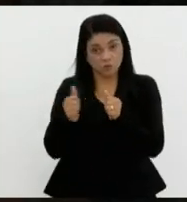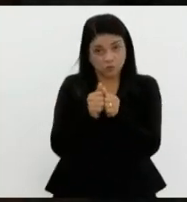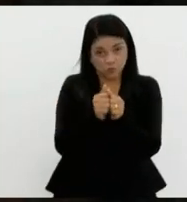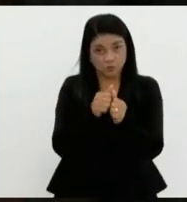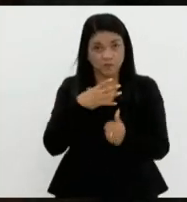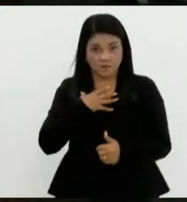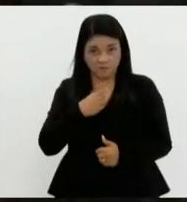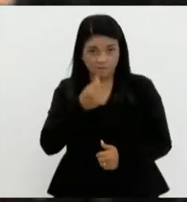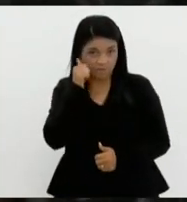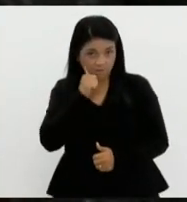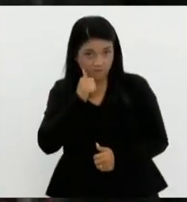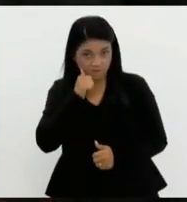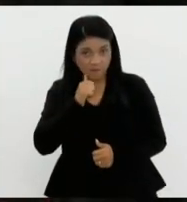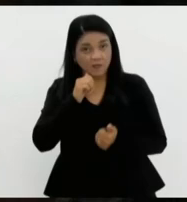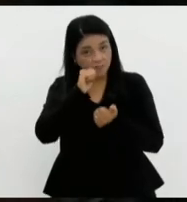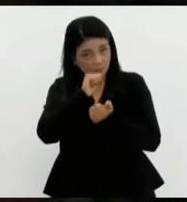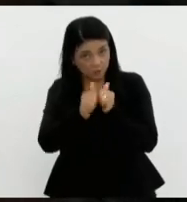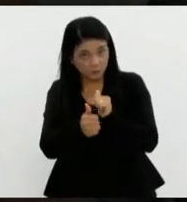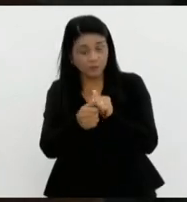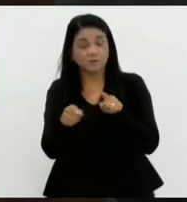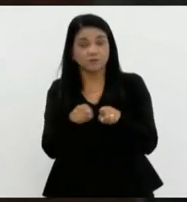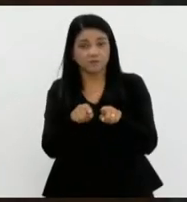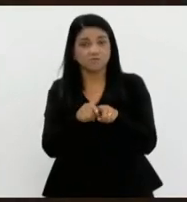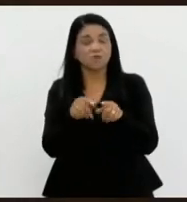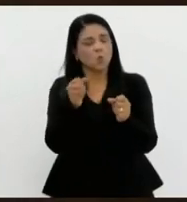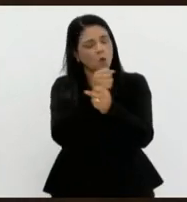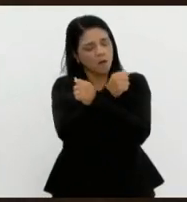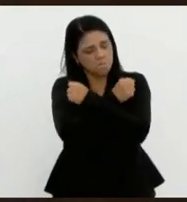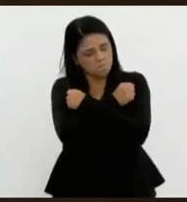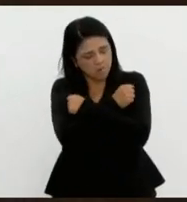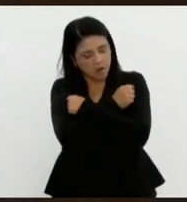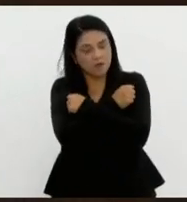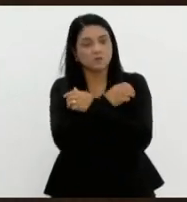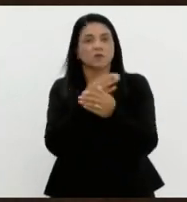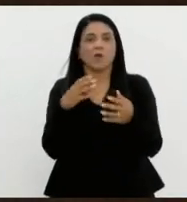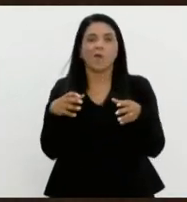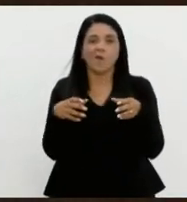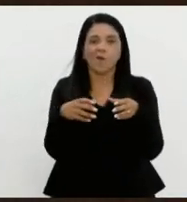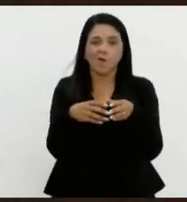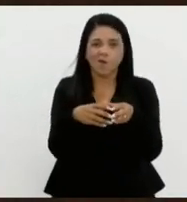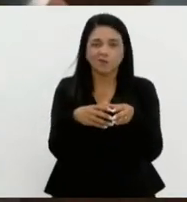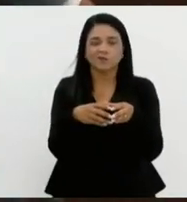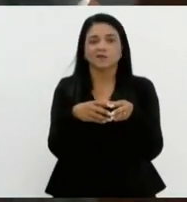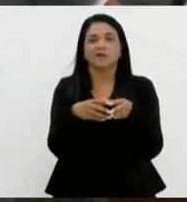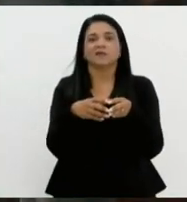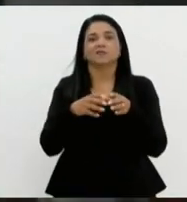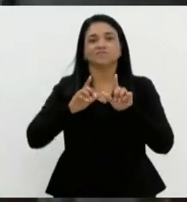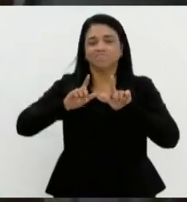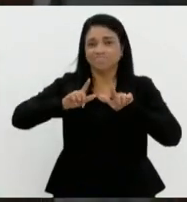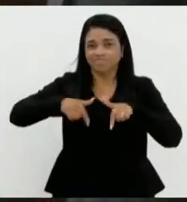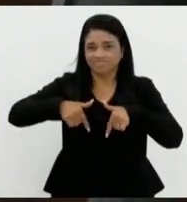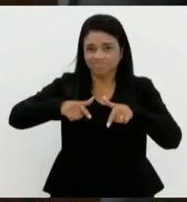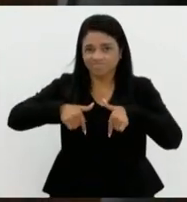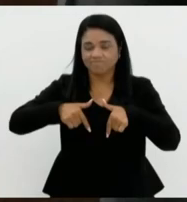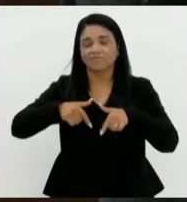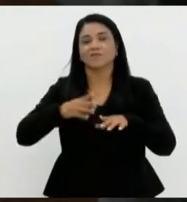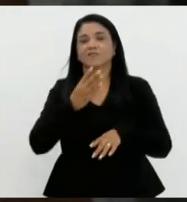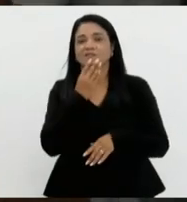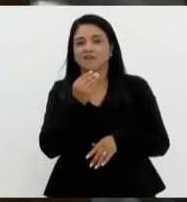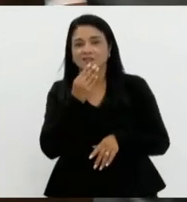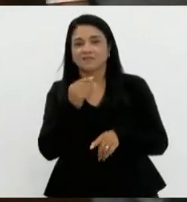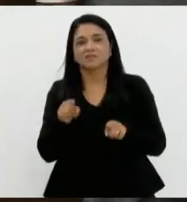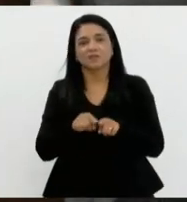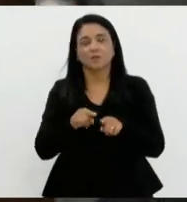mas também dando um abraço de solidariedade a toda a comunidade judaica, a comunidade israelita, e dizer que fica a